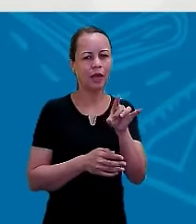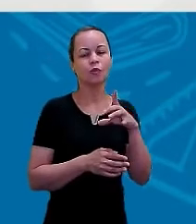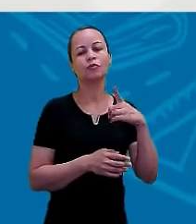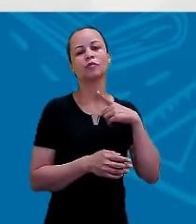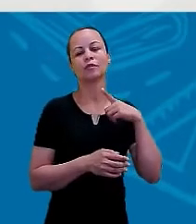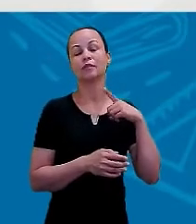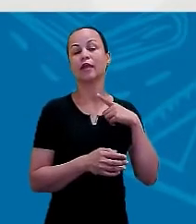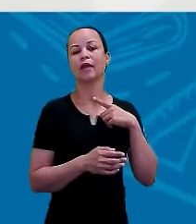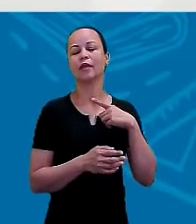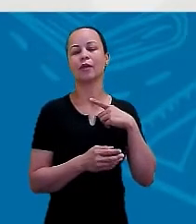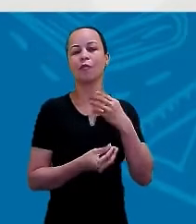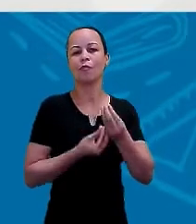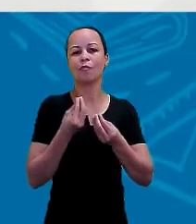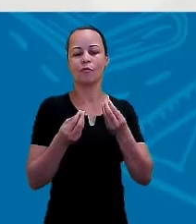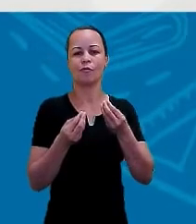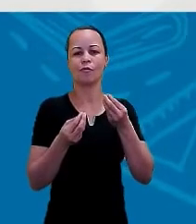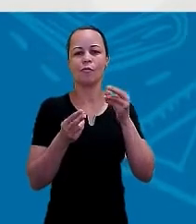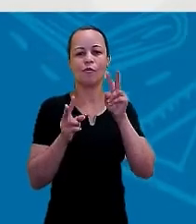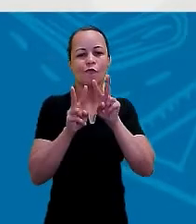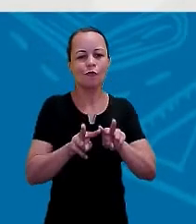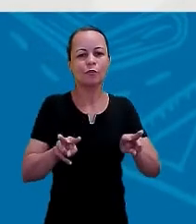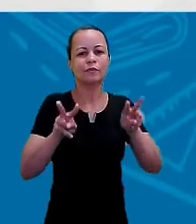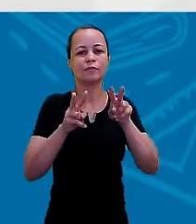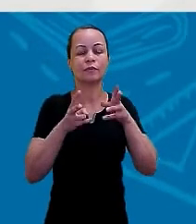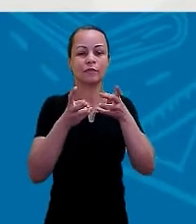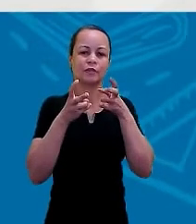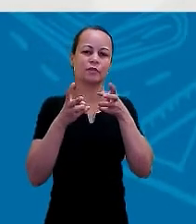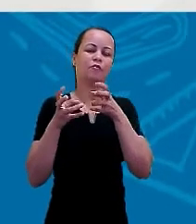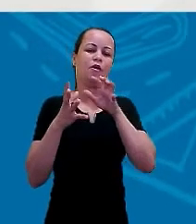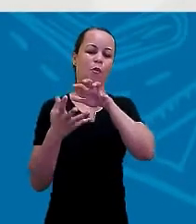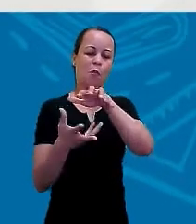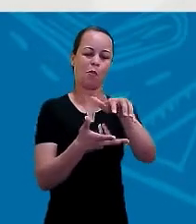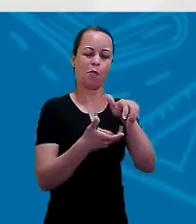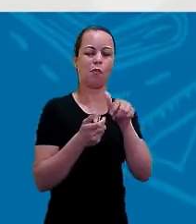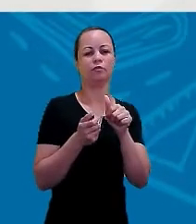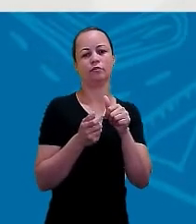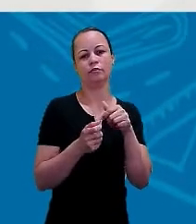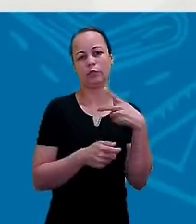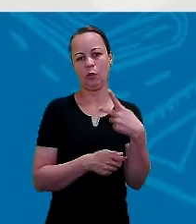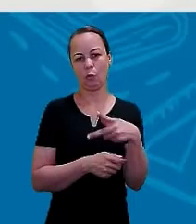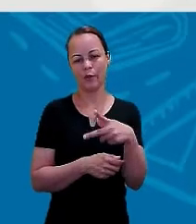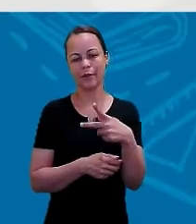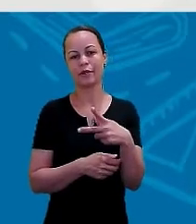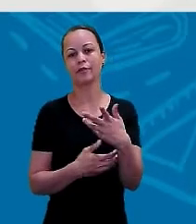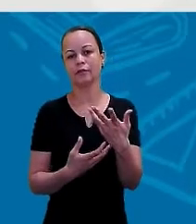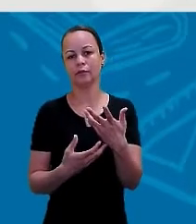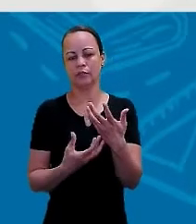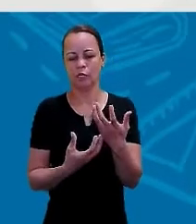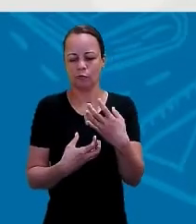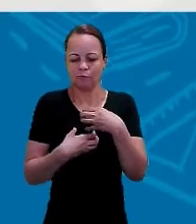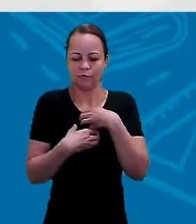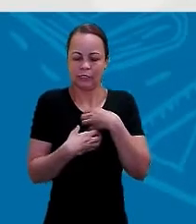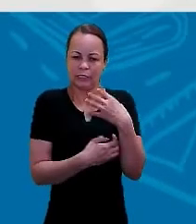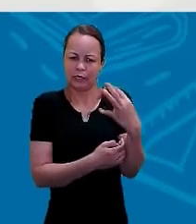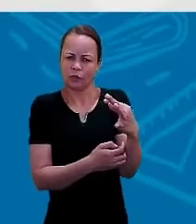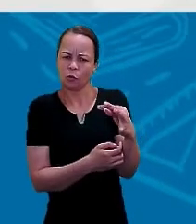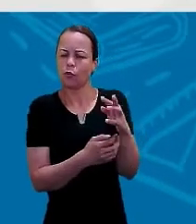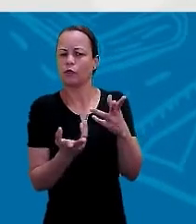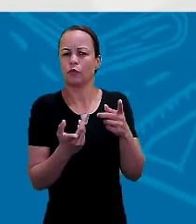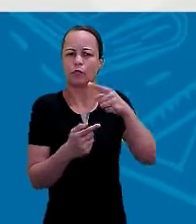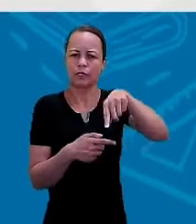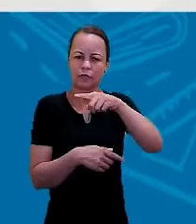particular. Assim é como a experiência da dor. E esse é o grande convite dessa aula, para que você também possa fazer essa